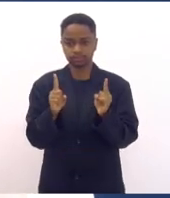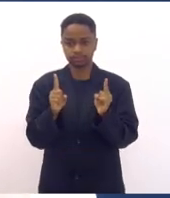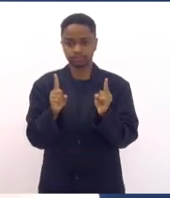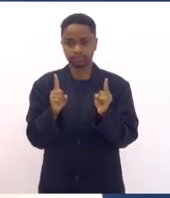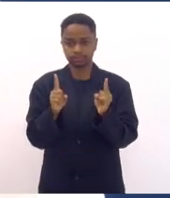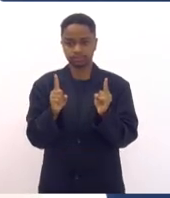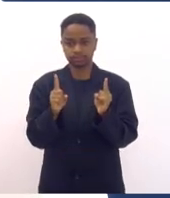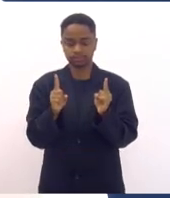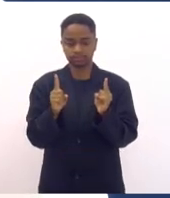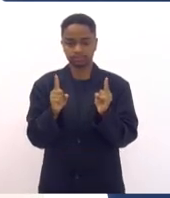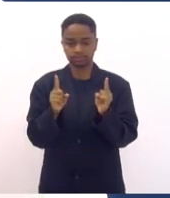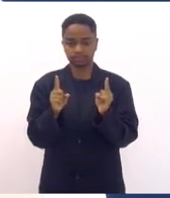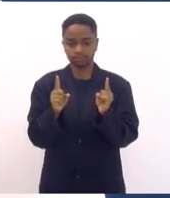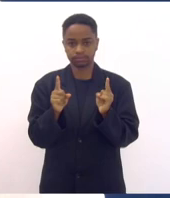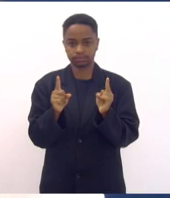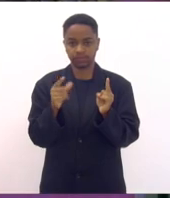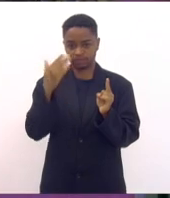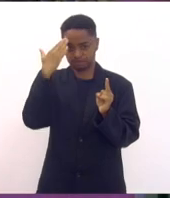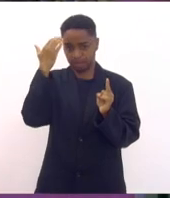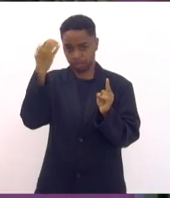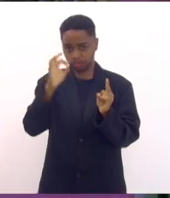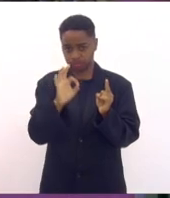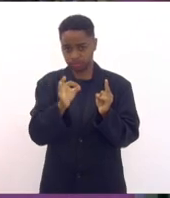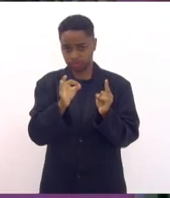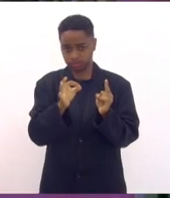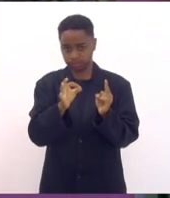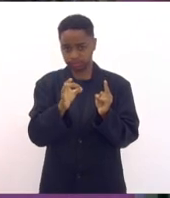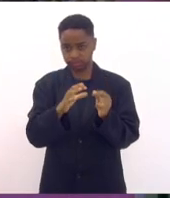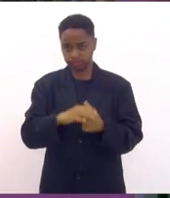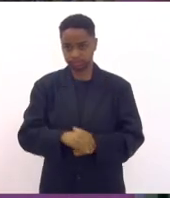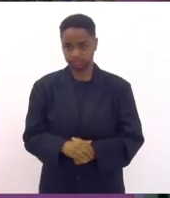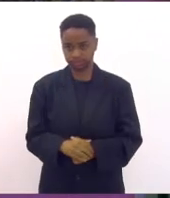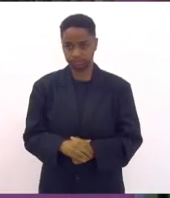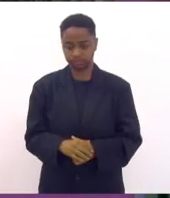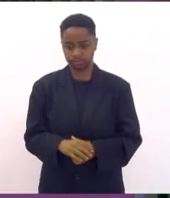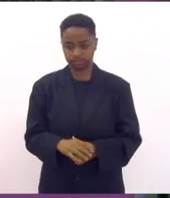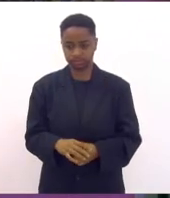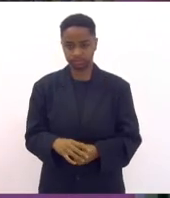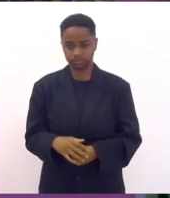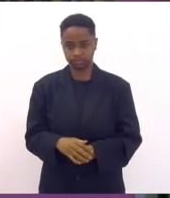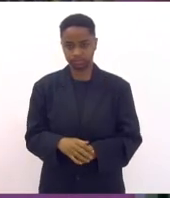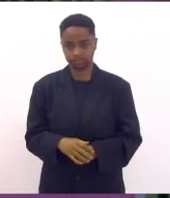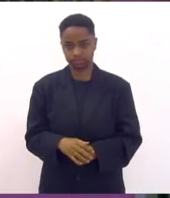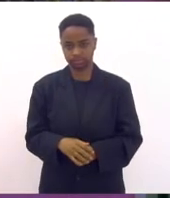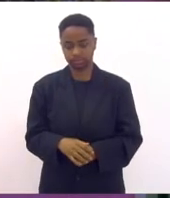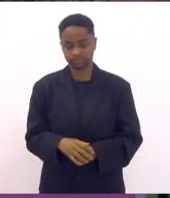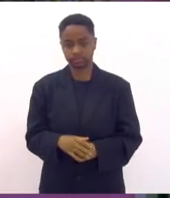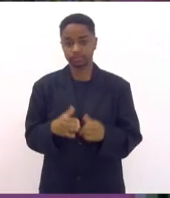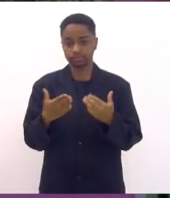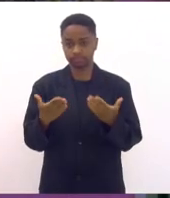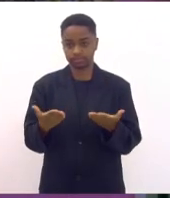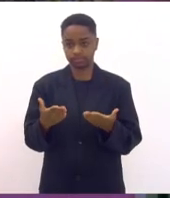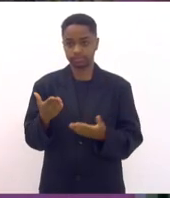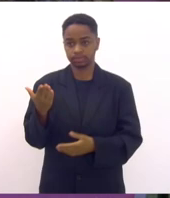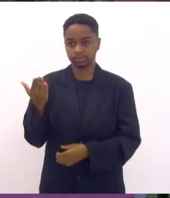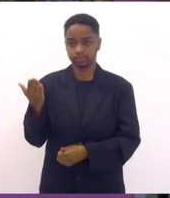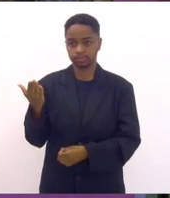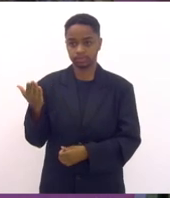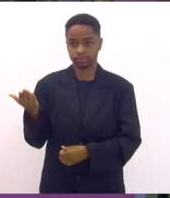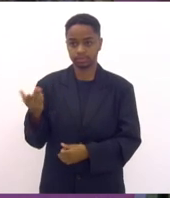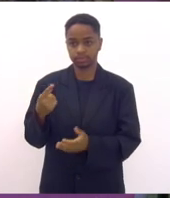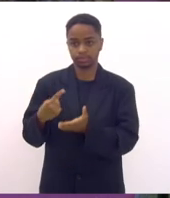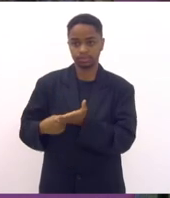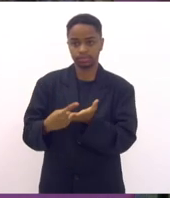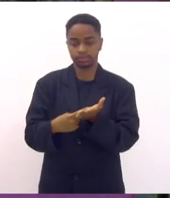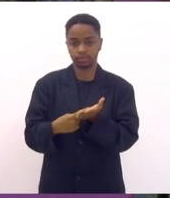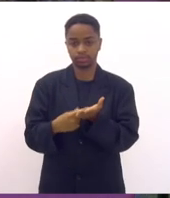mas tá famoso hein é que a gente tá marcando um jantar pros próximos dias e